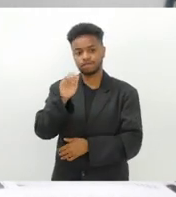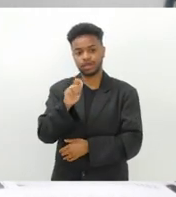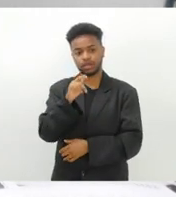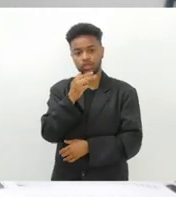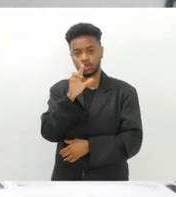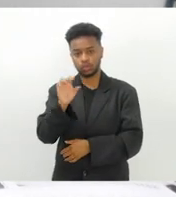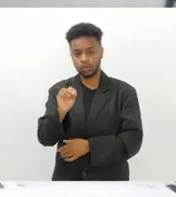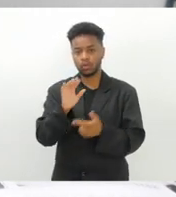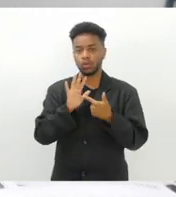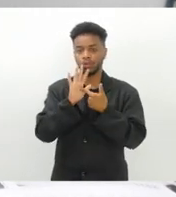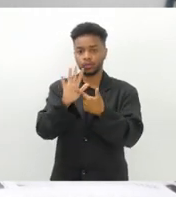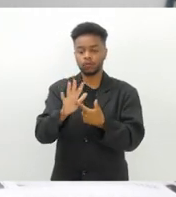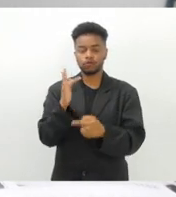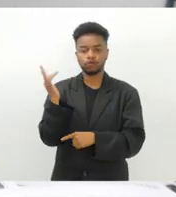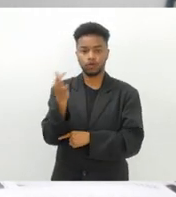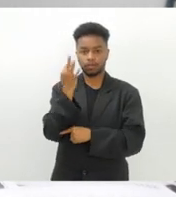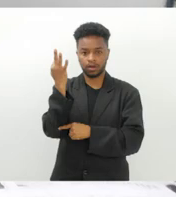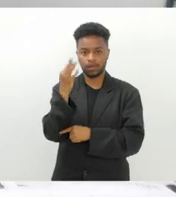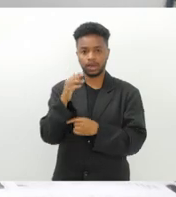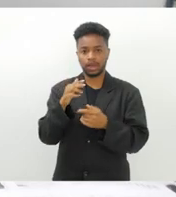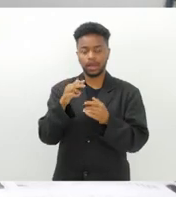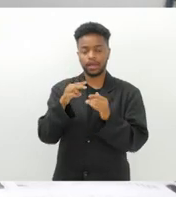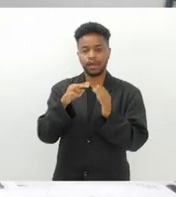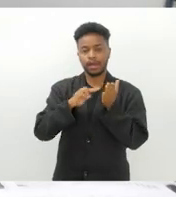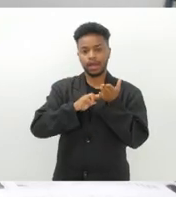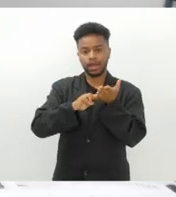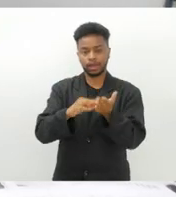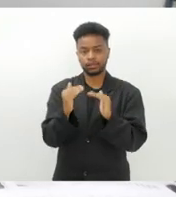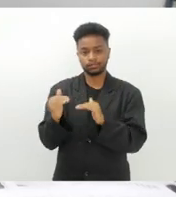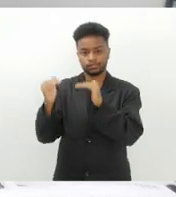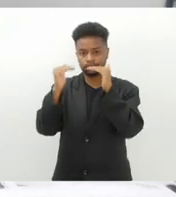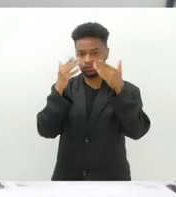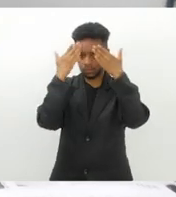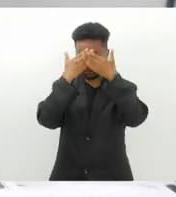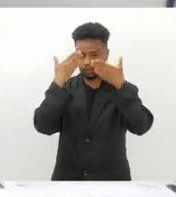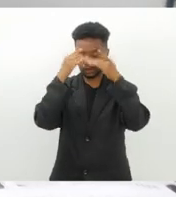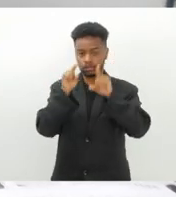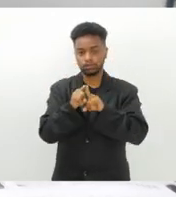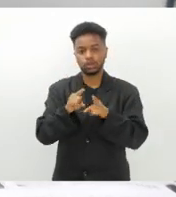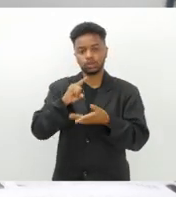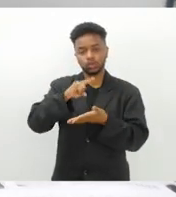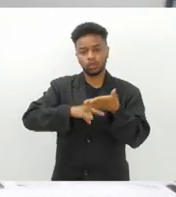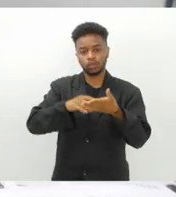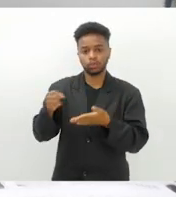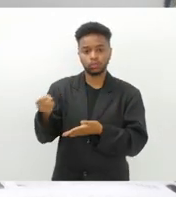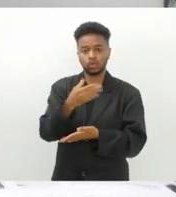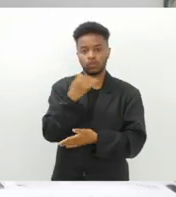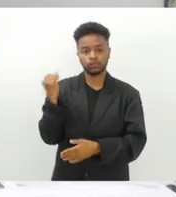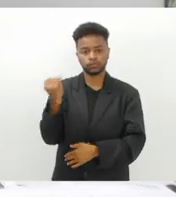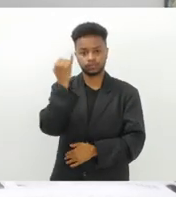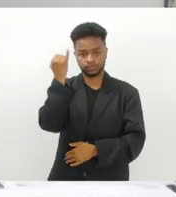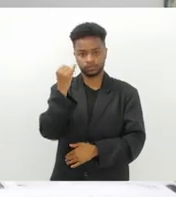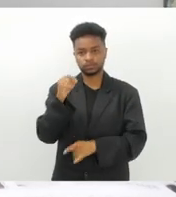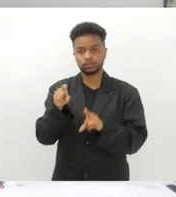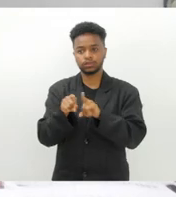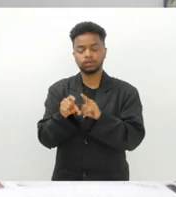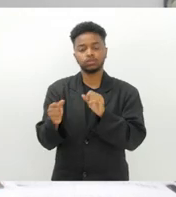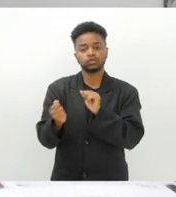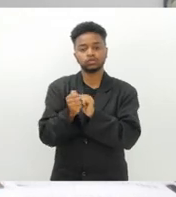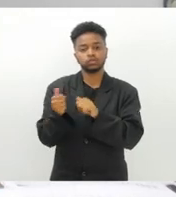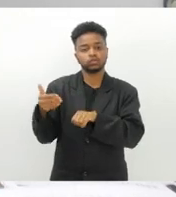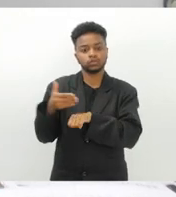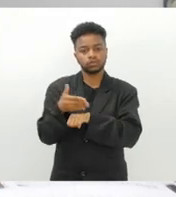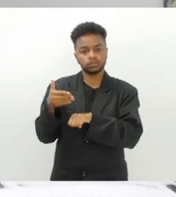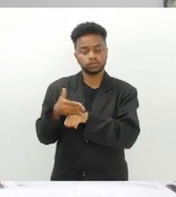fazer a apresentação formal da Carta Magna de Umbanda, um documento inédito, importante, com a